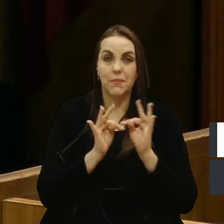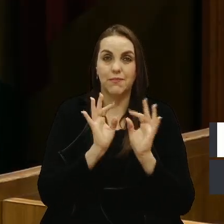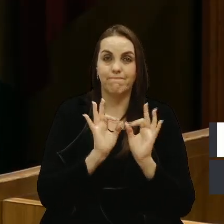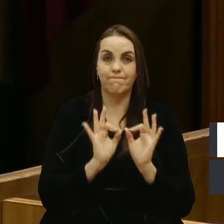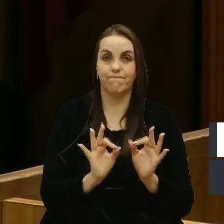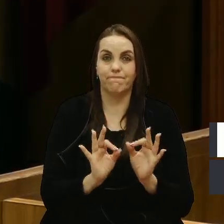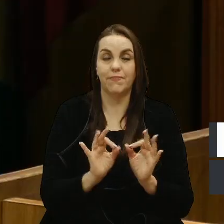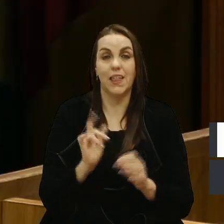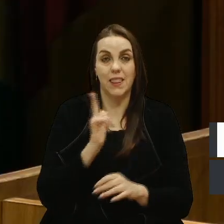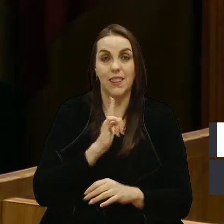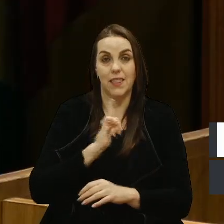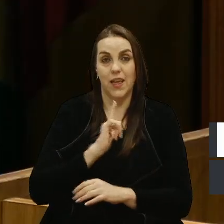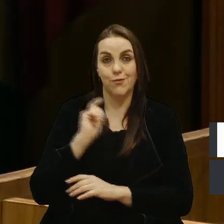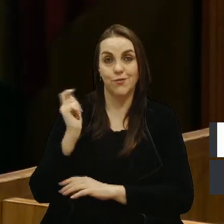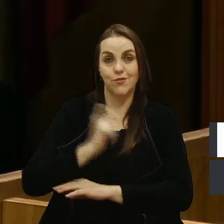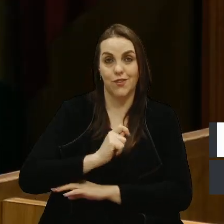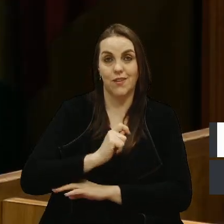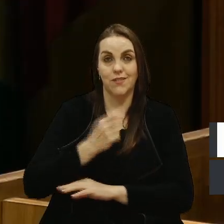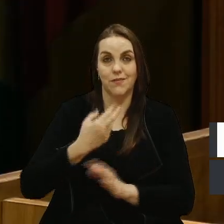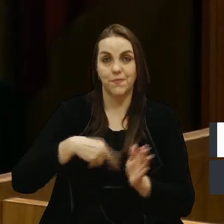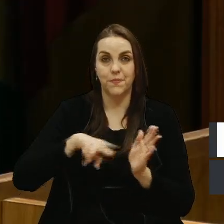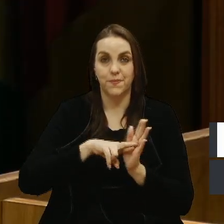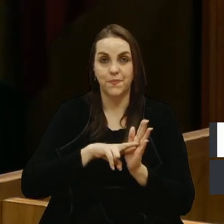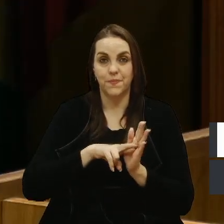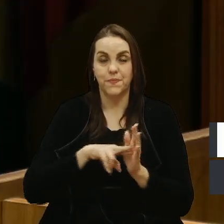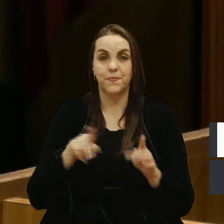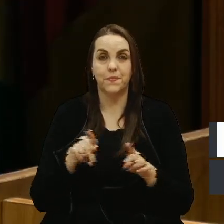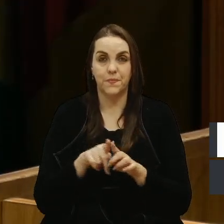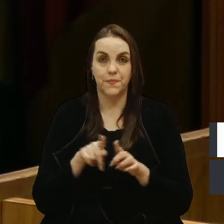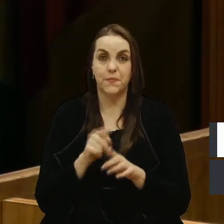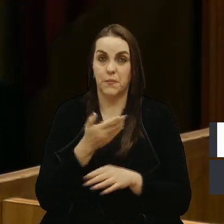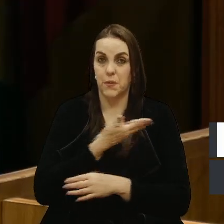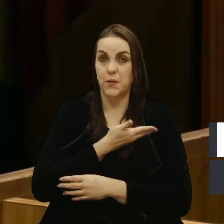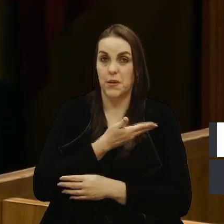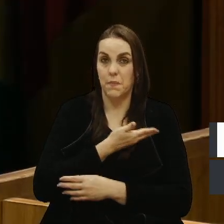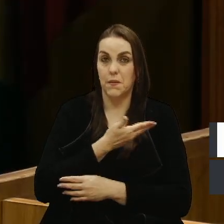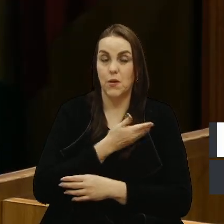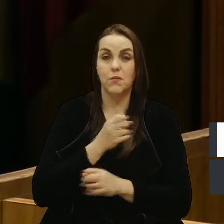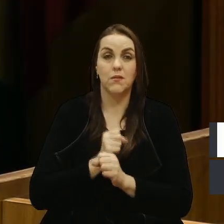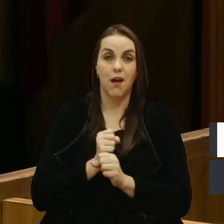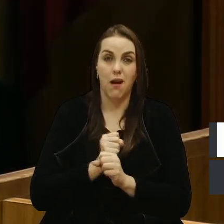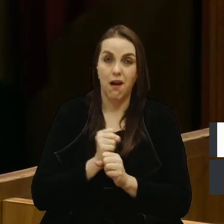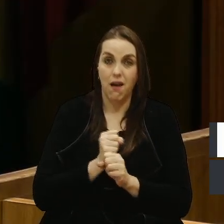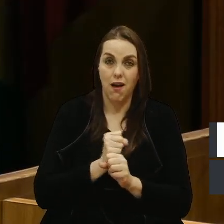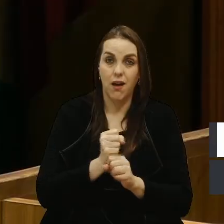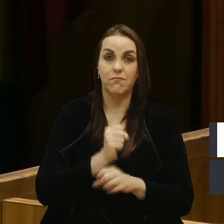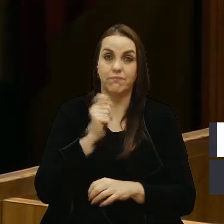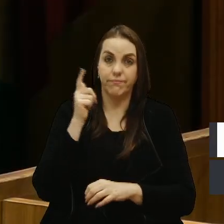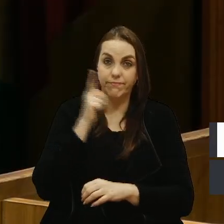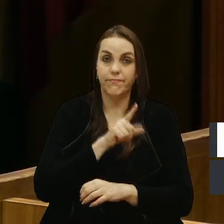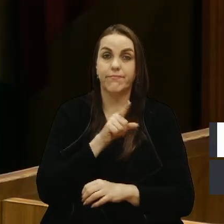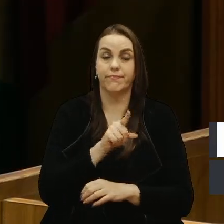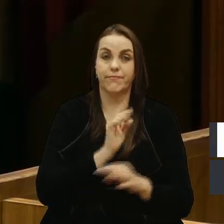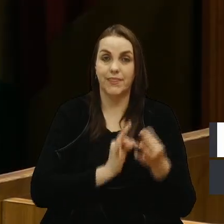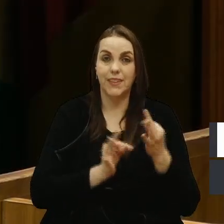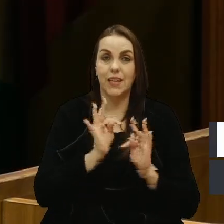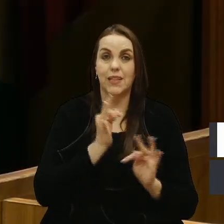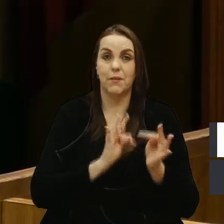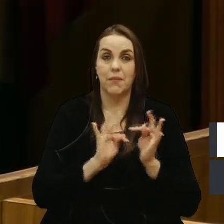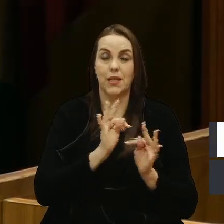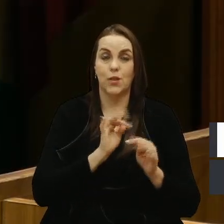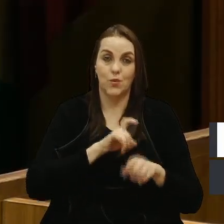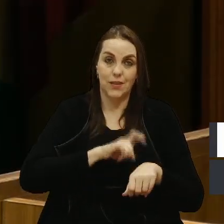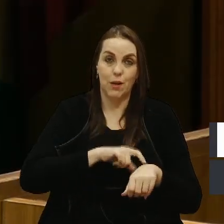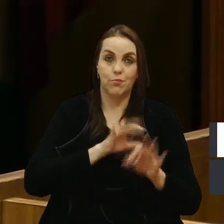tem muita chance de recuperação, assim como eu tenho amigos meus que há muitos anos também conseguiram fazer o tratamento a